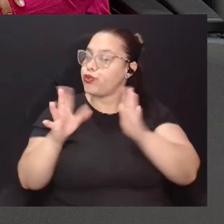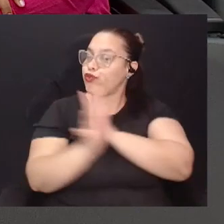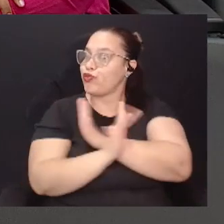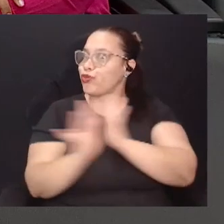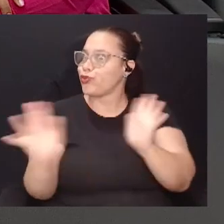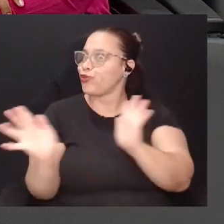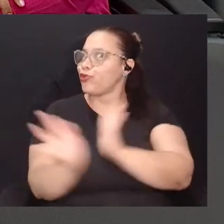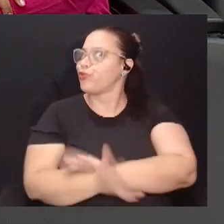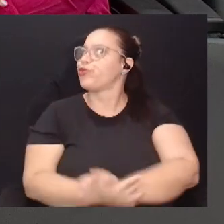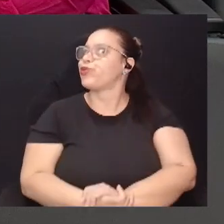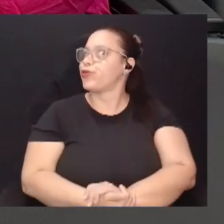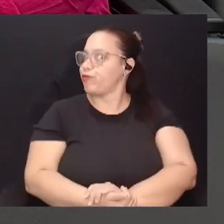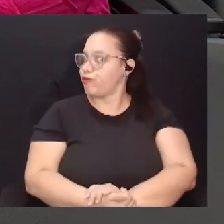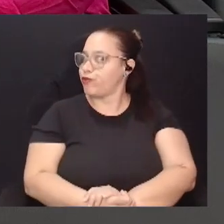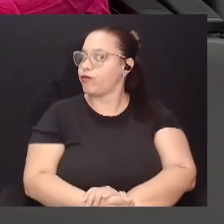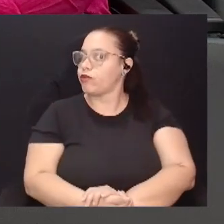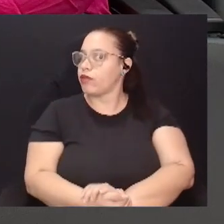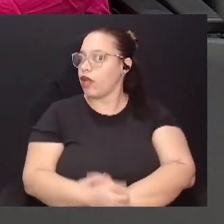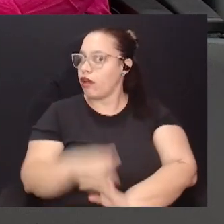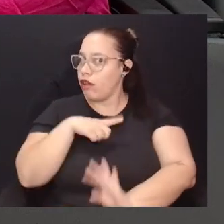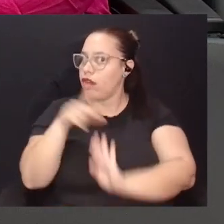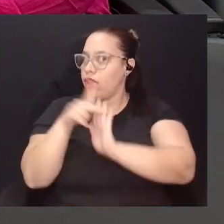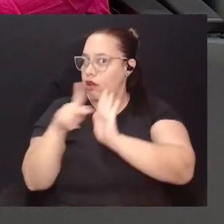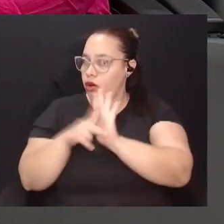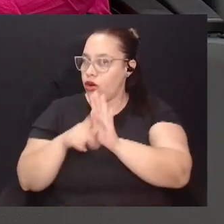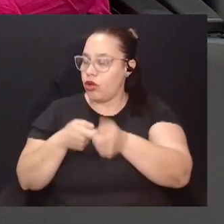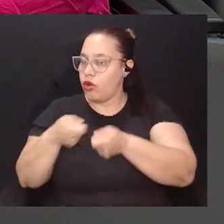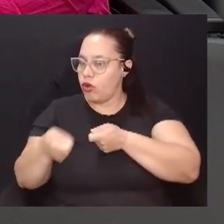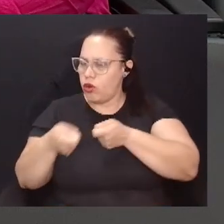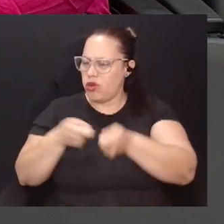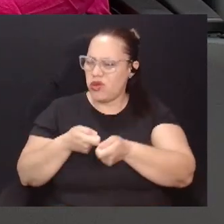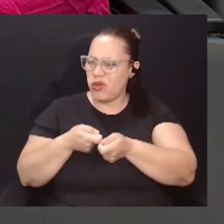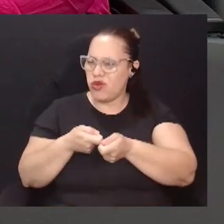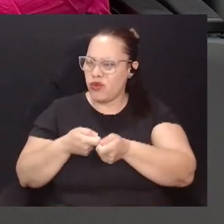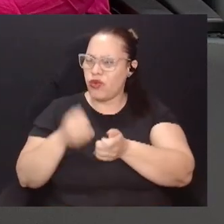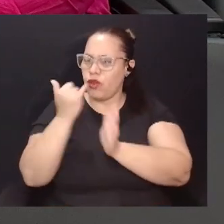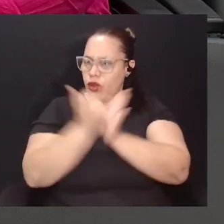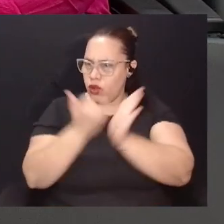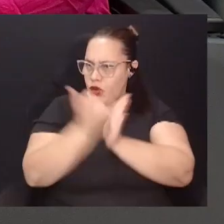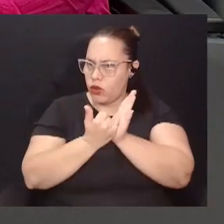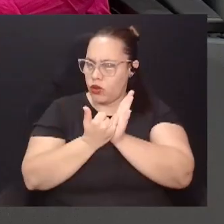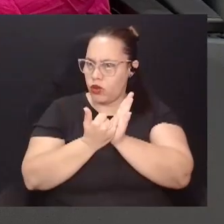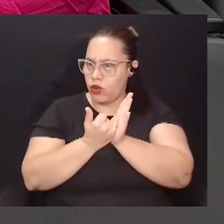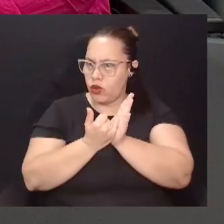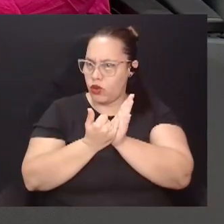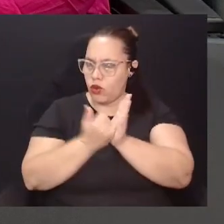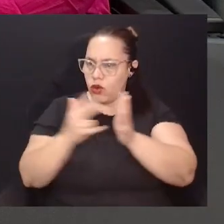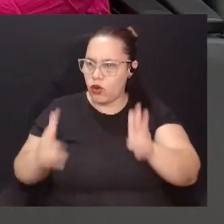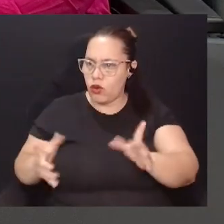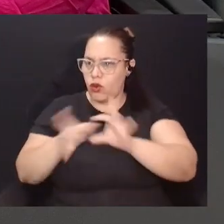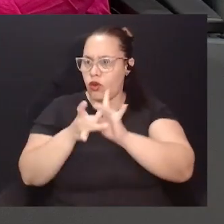mobilidade urbana, tem um projeto que condiciona o reajuste de tarifa, né, para